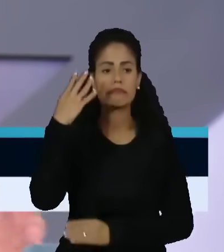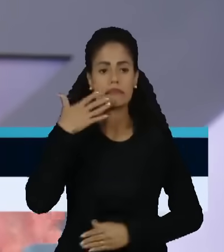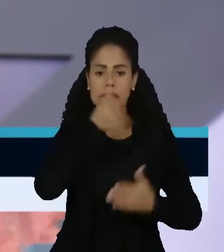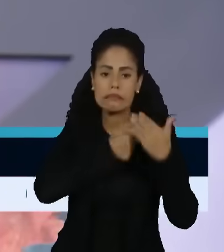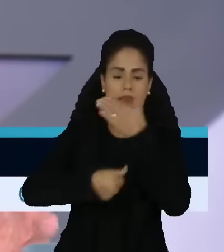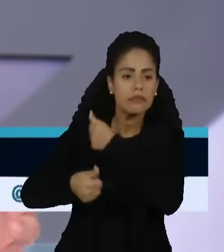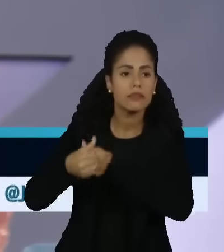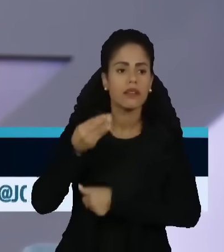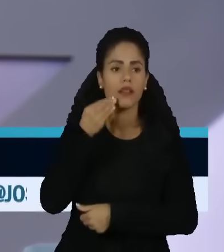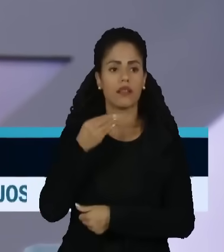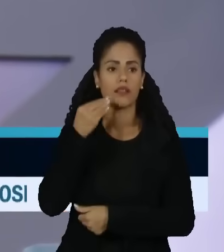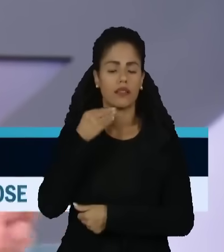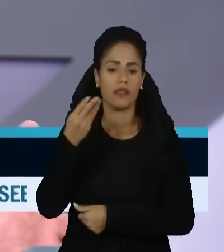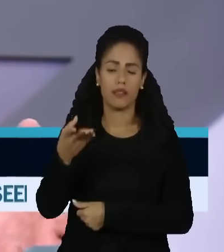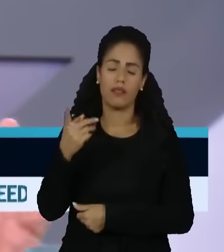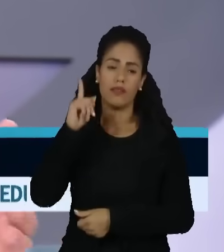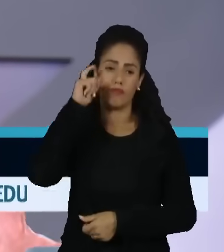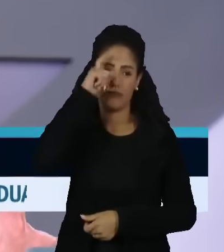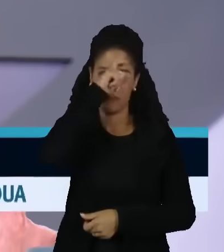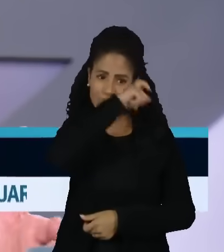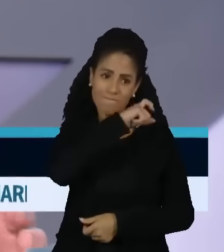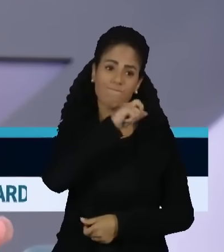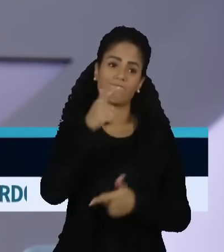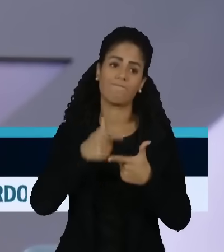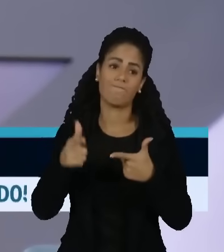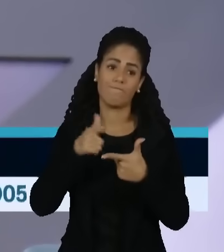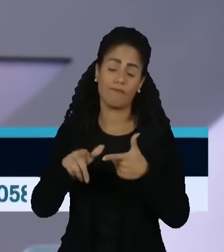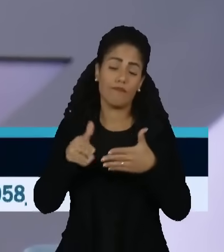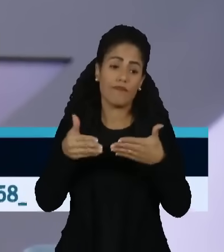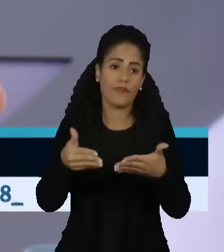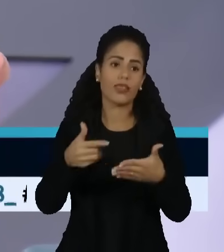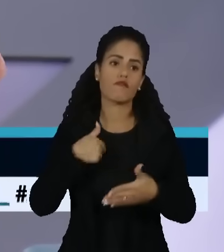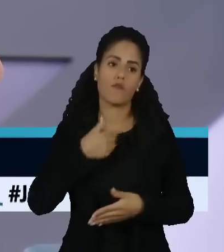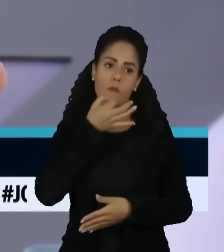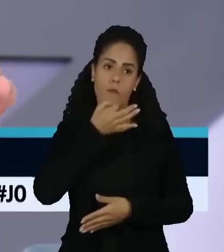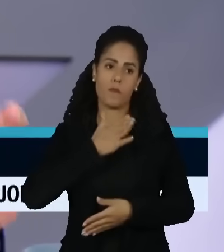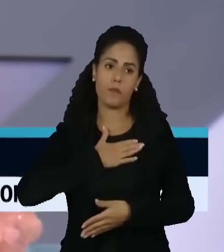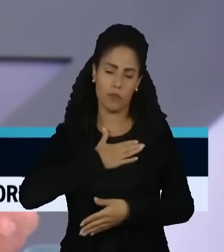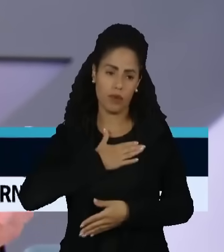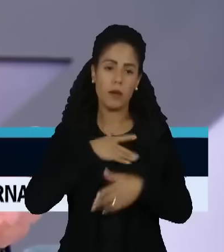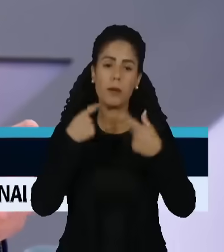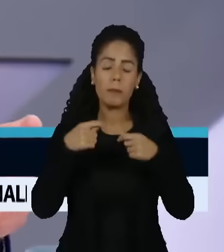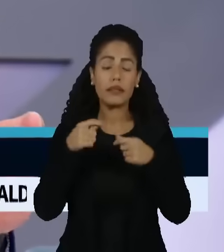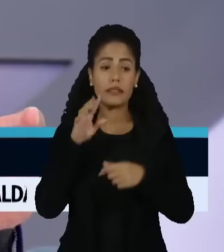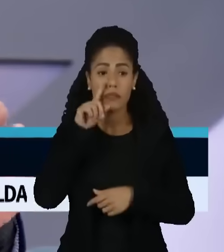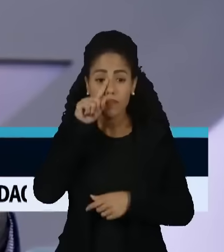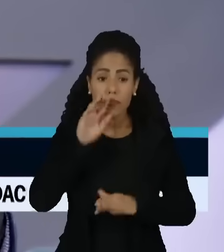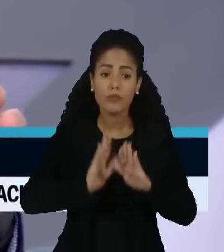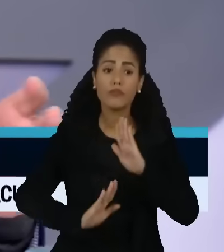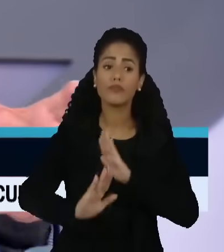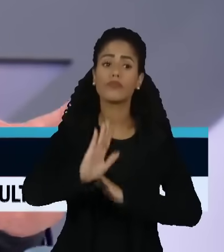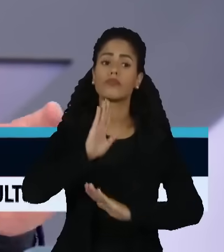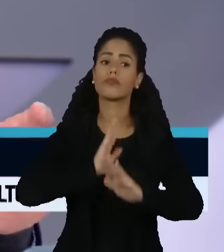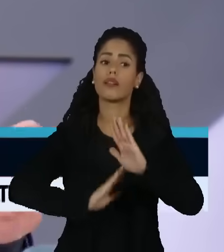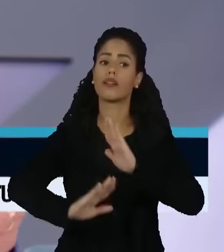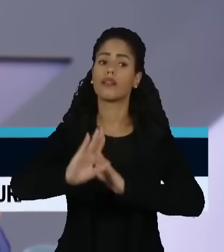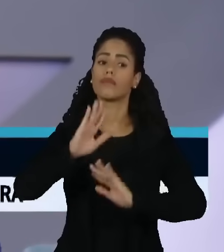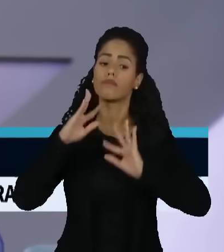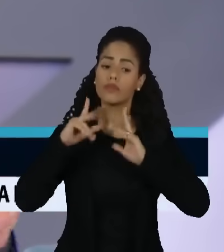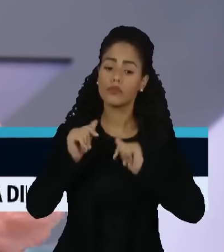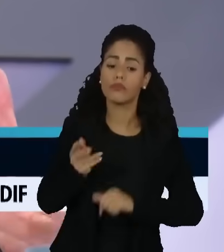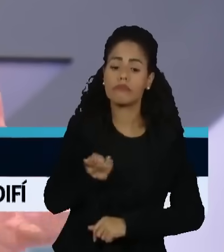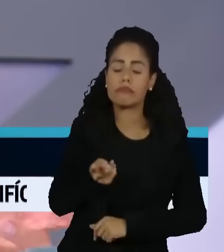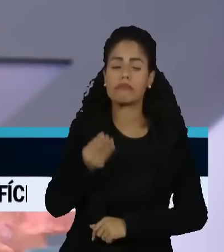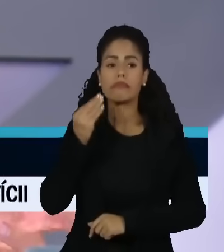de absoluta penúria e subhumana. Então, eu acho que é preciso muita atenção de todos os lados,